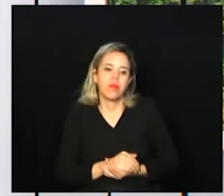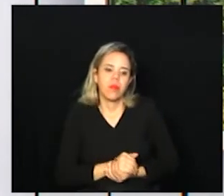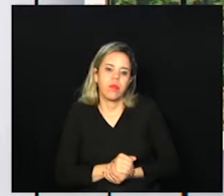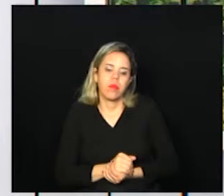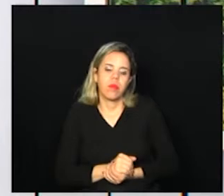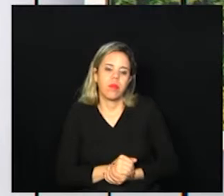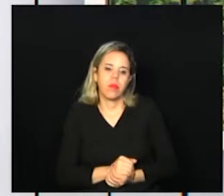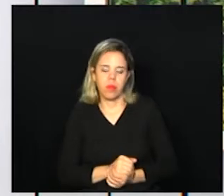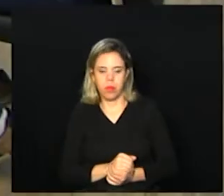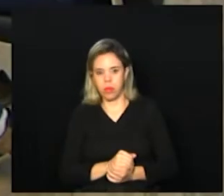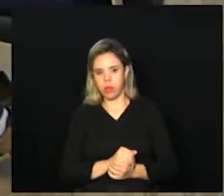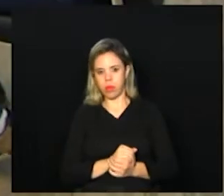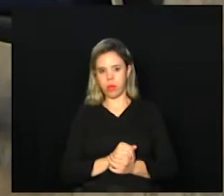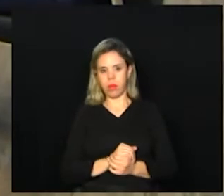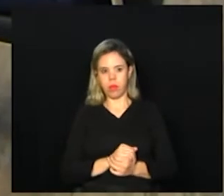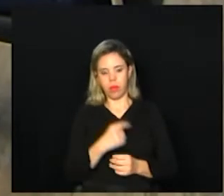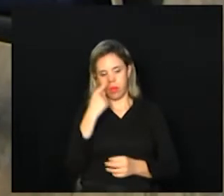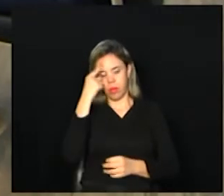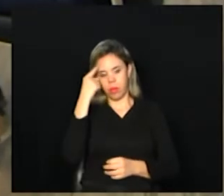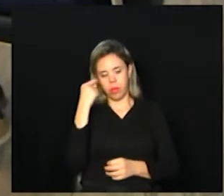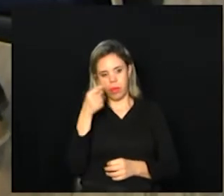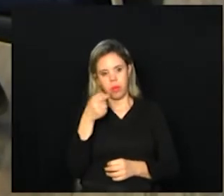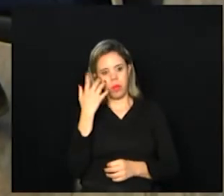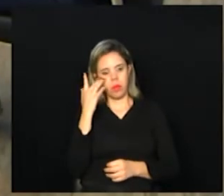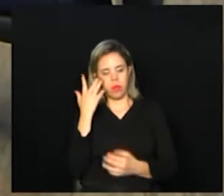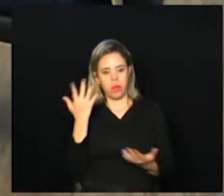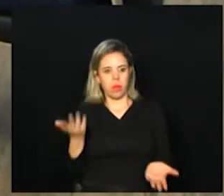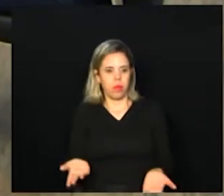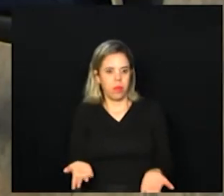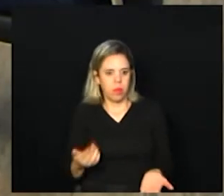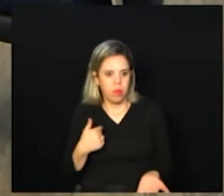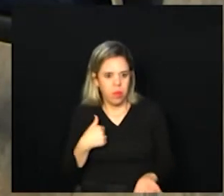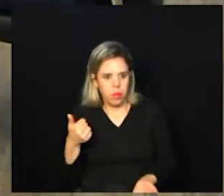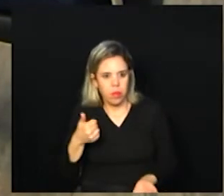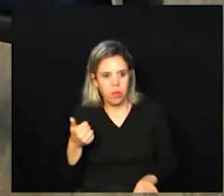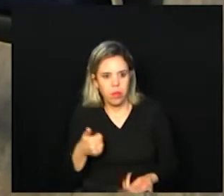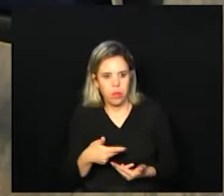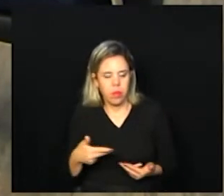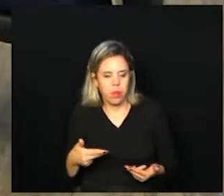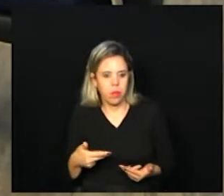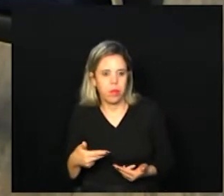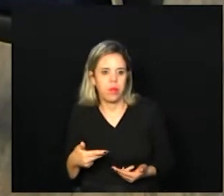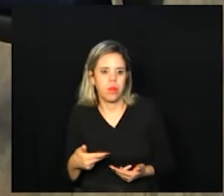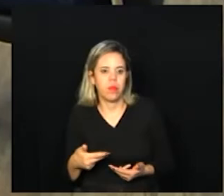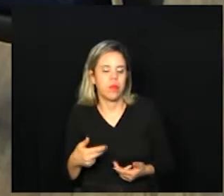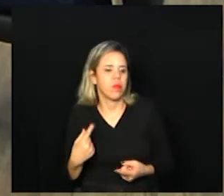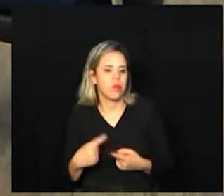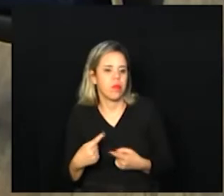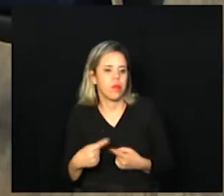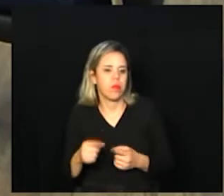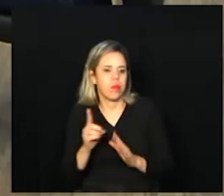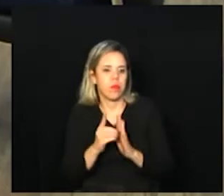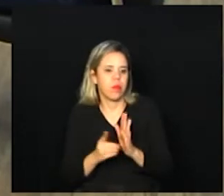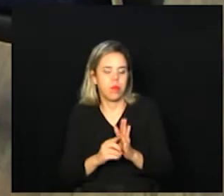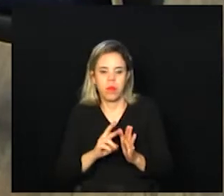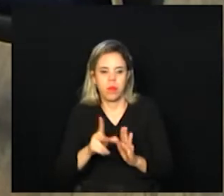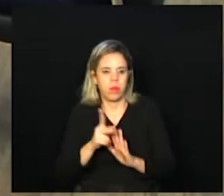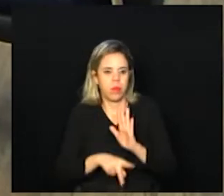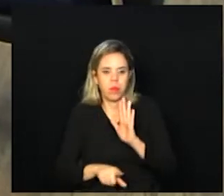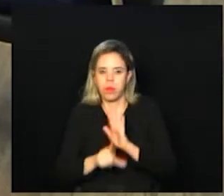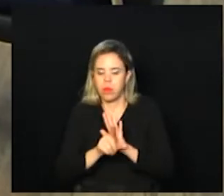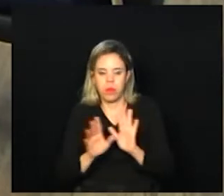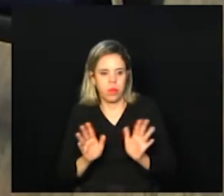nó. Paula, como é que você enxerga? Eu acho que o primeiro ponto é do porquê é um decreto e não um projeto de lei,